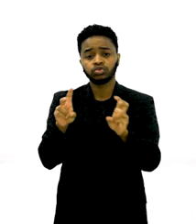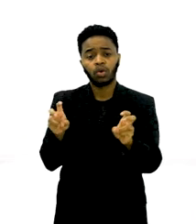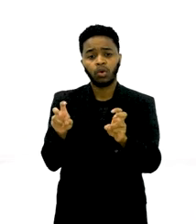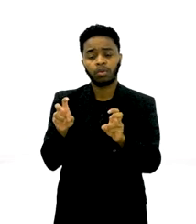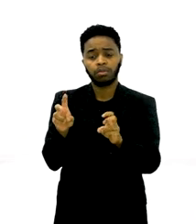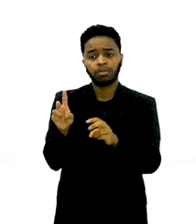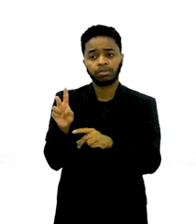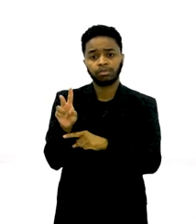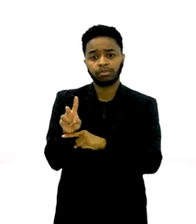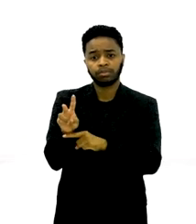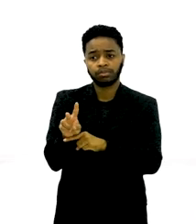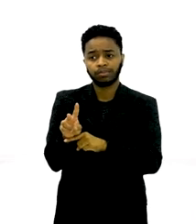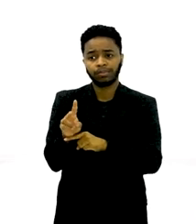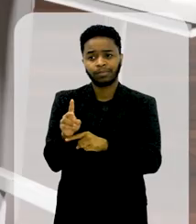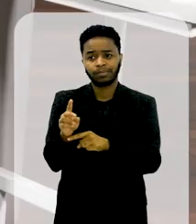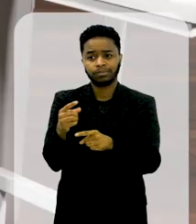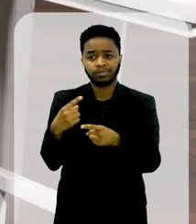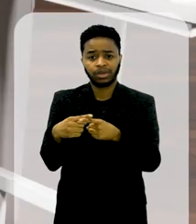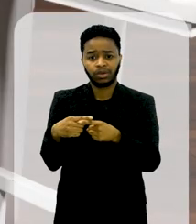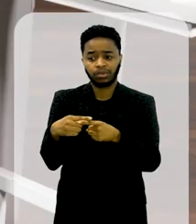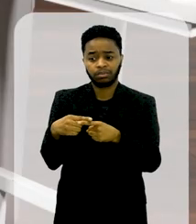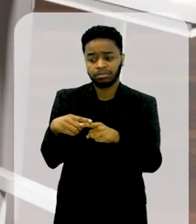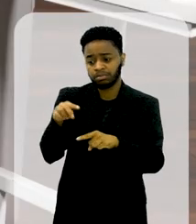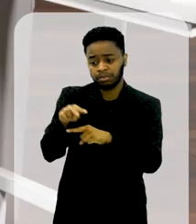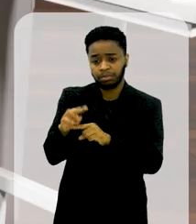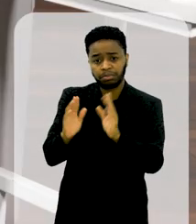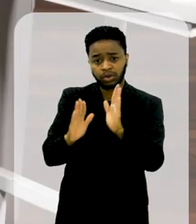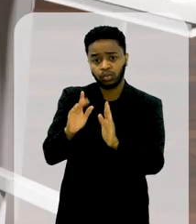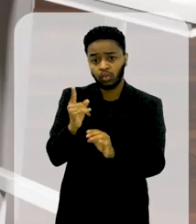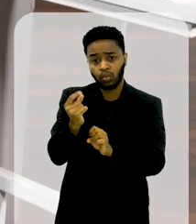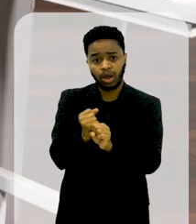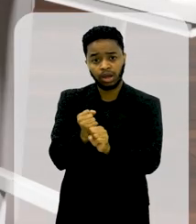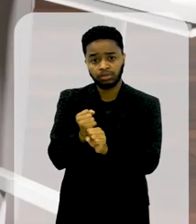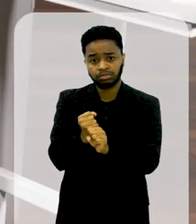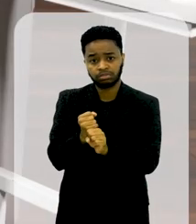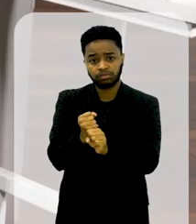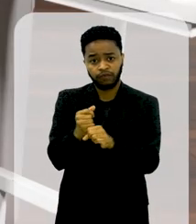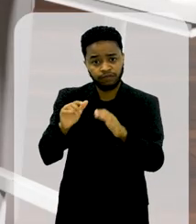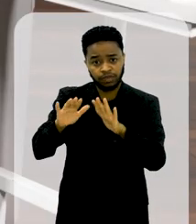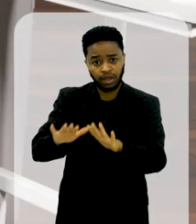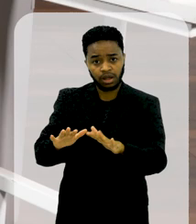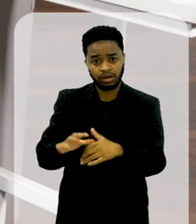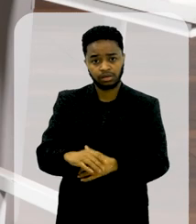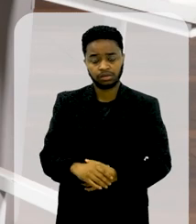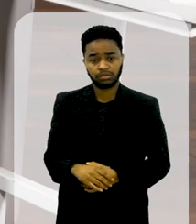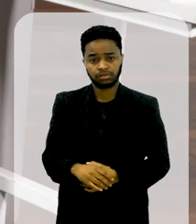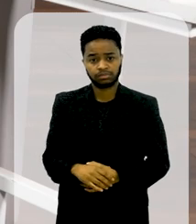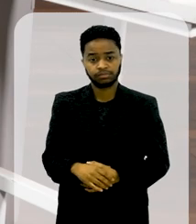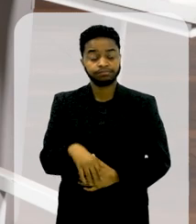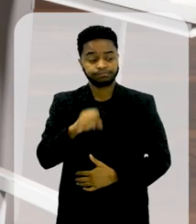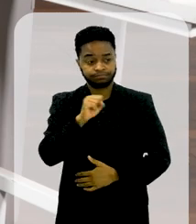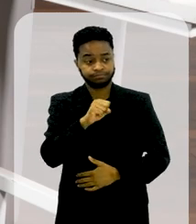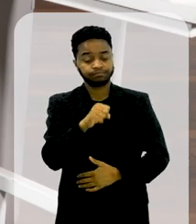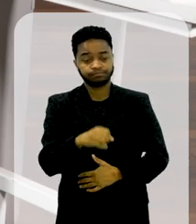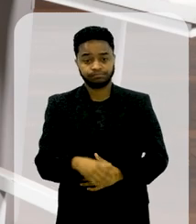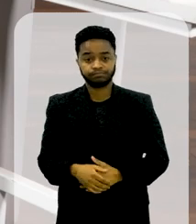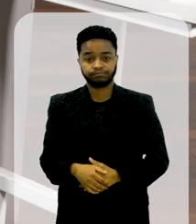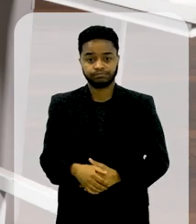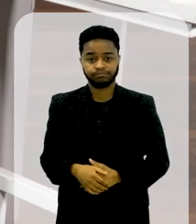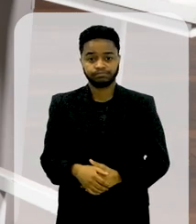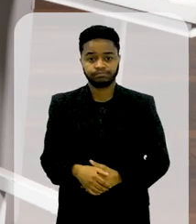preservação Acho que pelo menos um período de um ano sim entre um carnaval e outro uma sim e aí eh